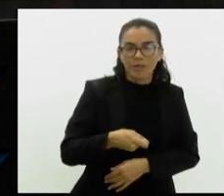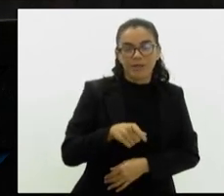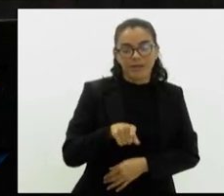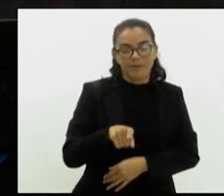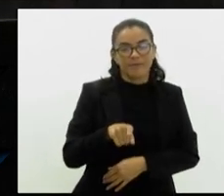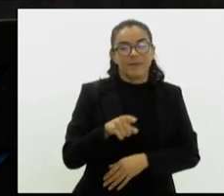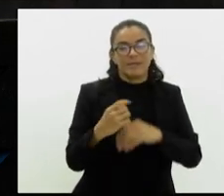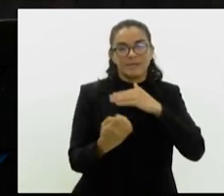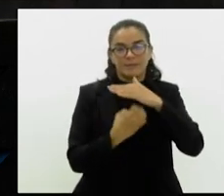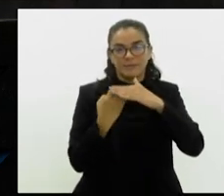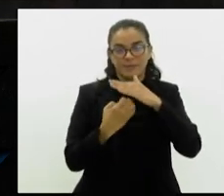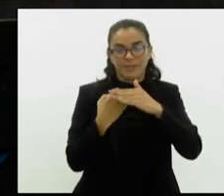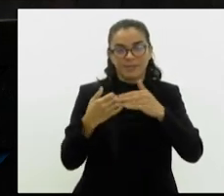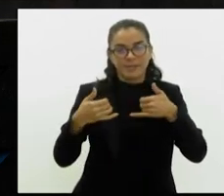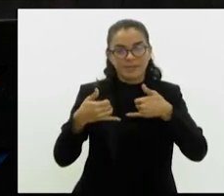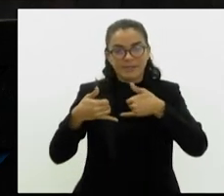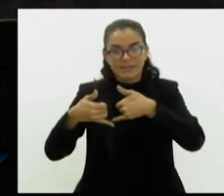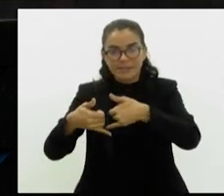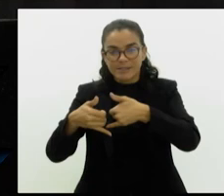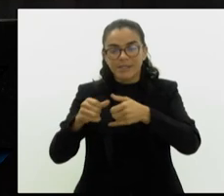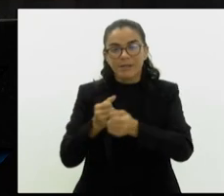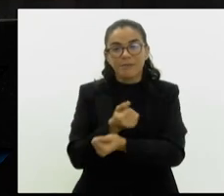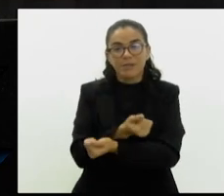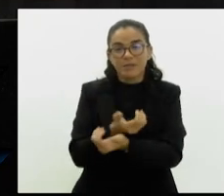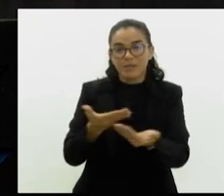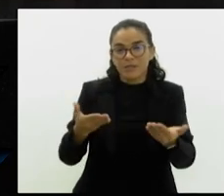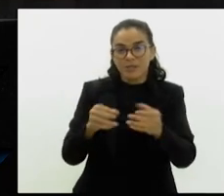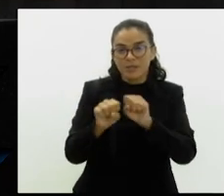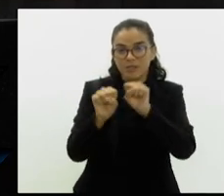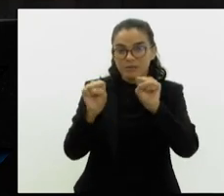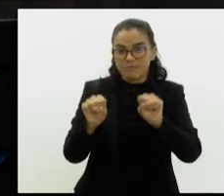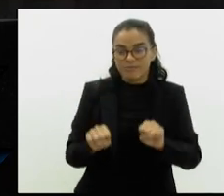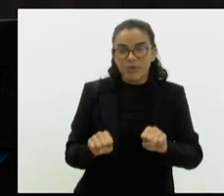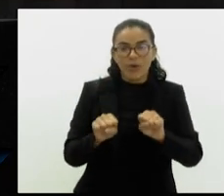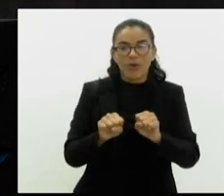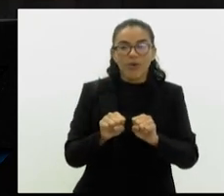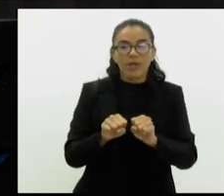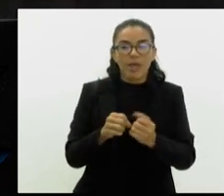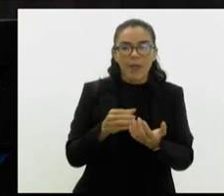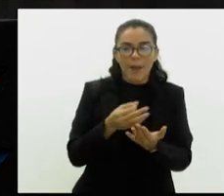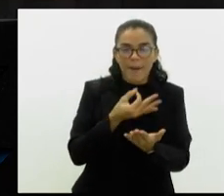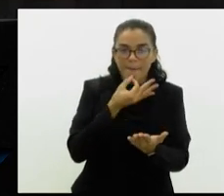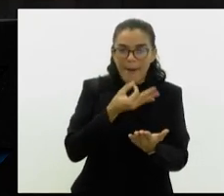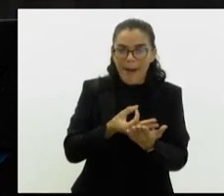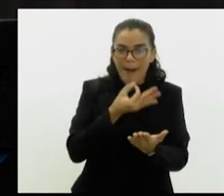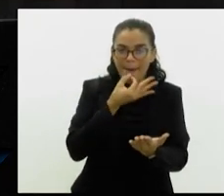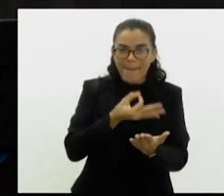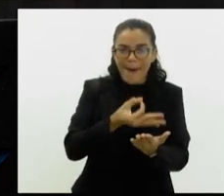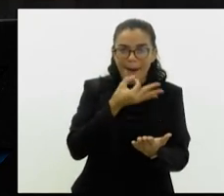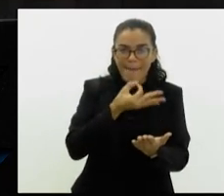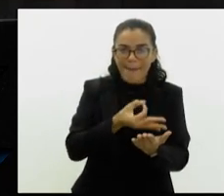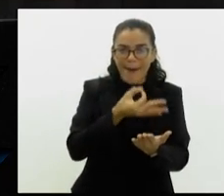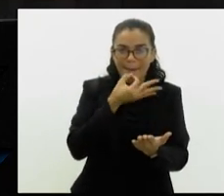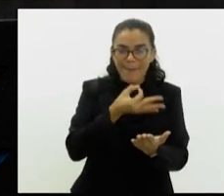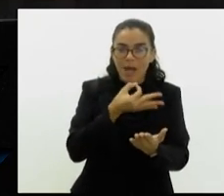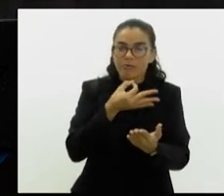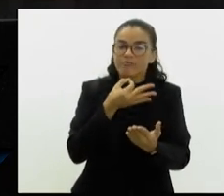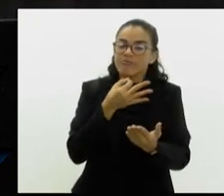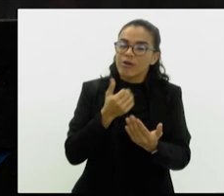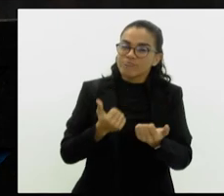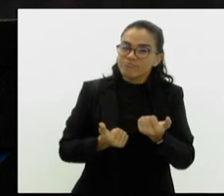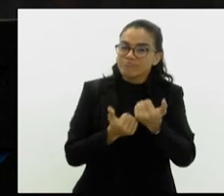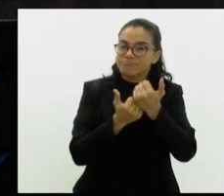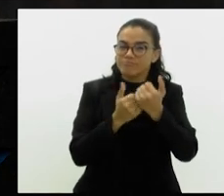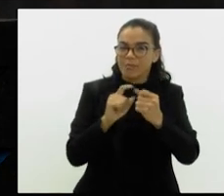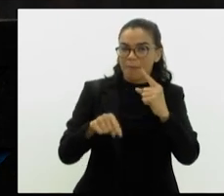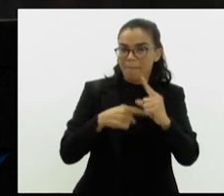celulares a implementar e disponibilizar esse tema de alerta sonoro que vai somar não é